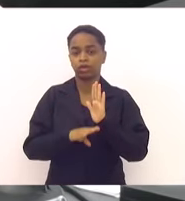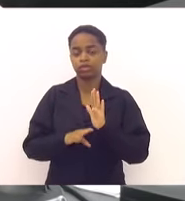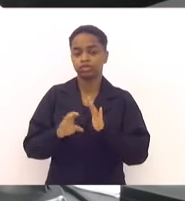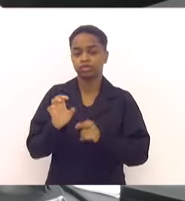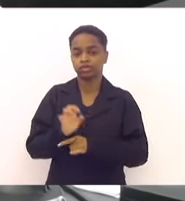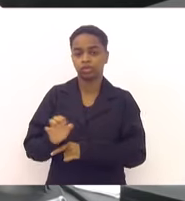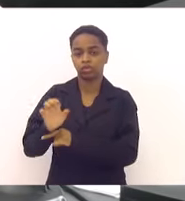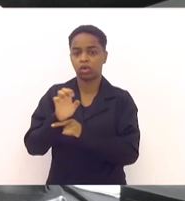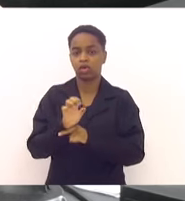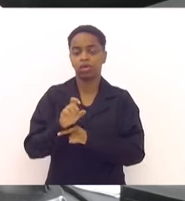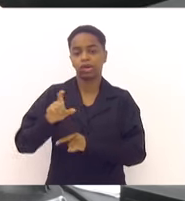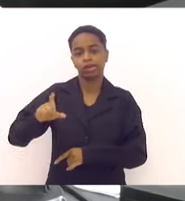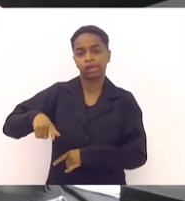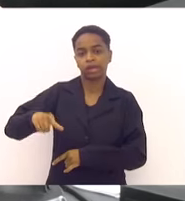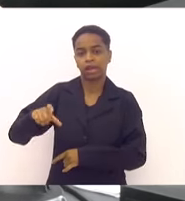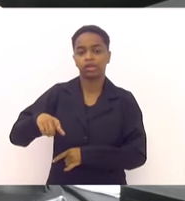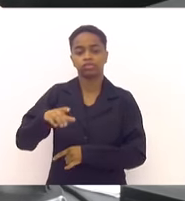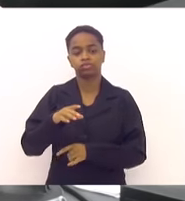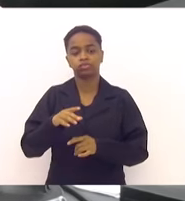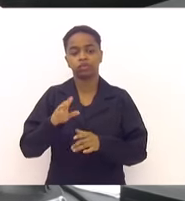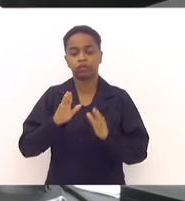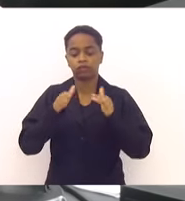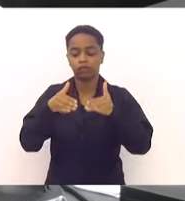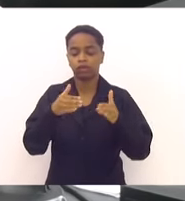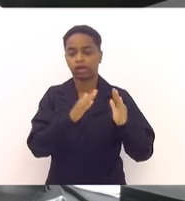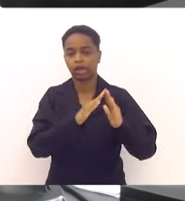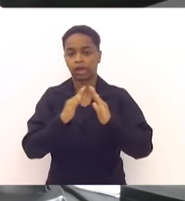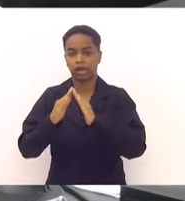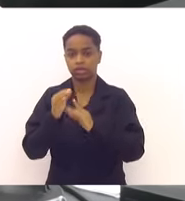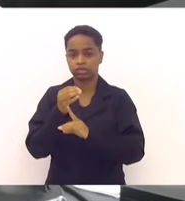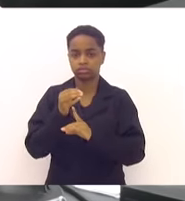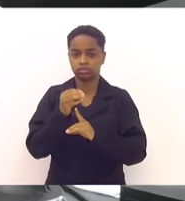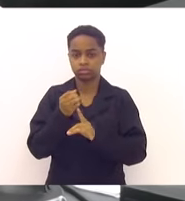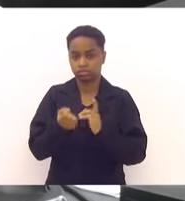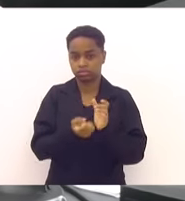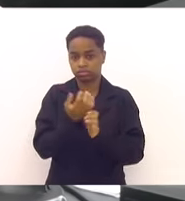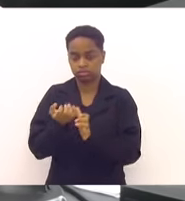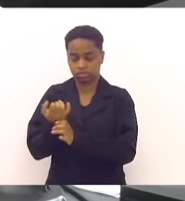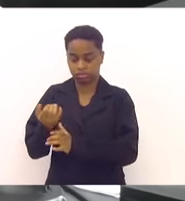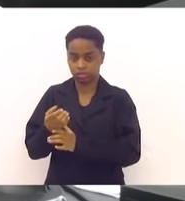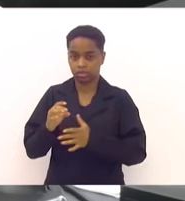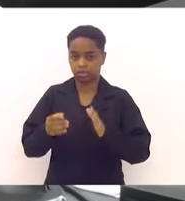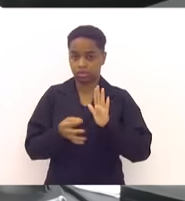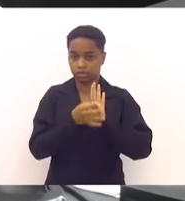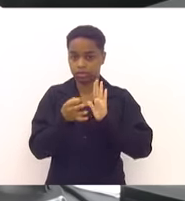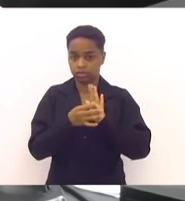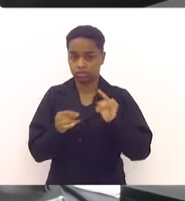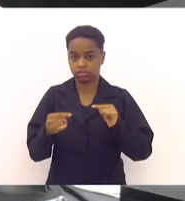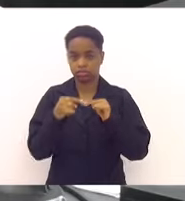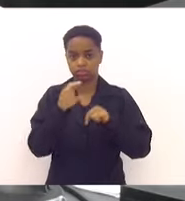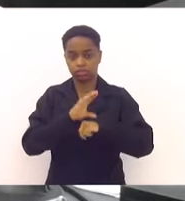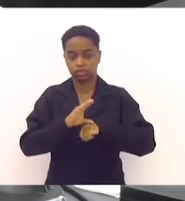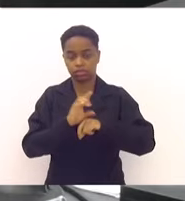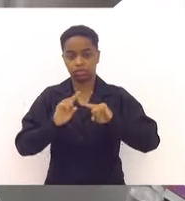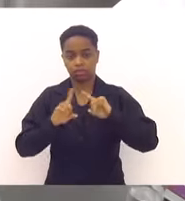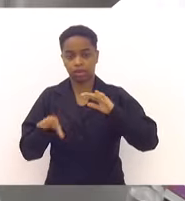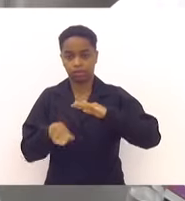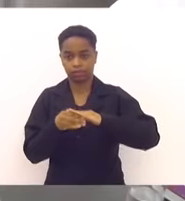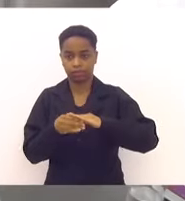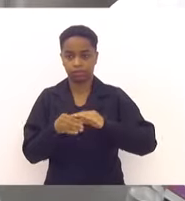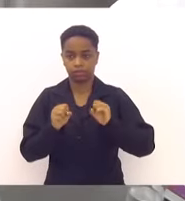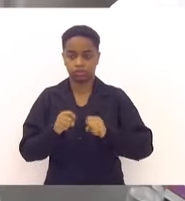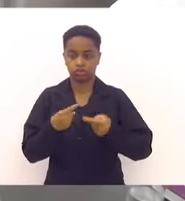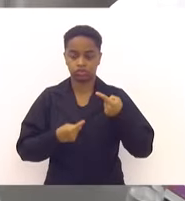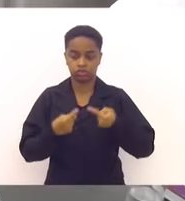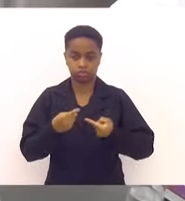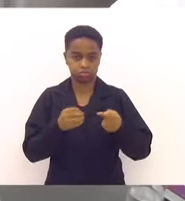Habitacionais para Habitação de Interesse Social. Parecer é pela constitucionalidade com emenda. Em discussão. Não havendo